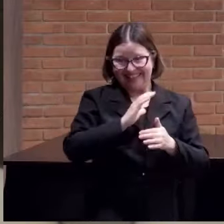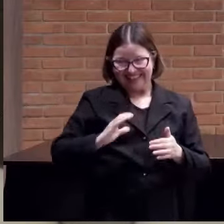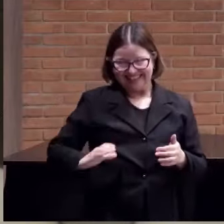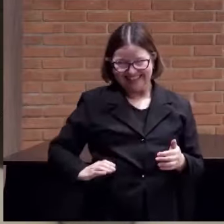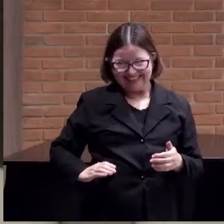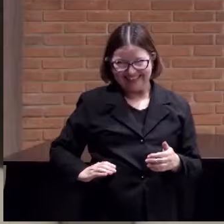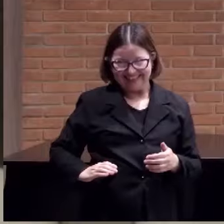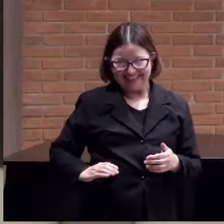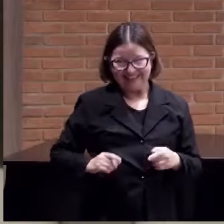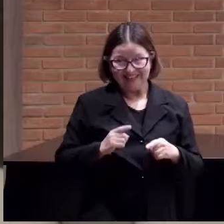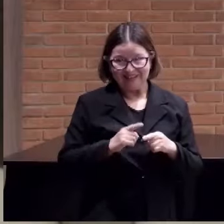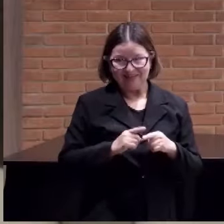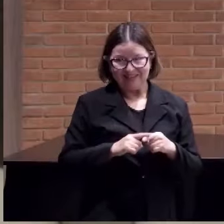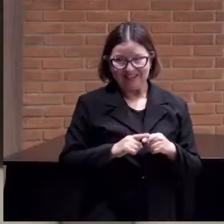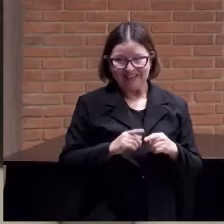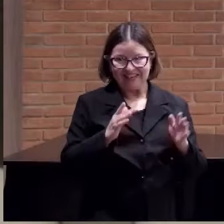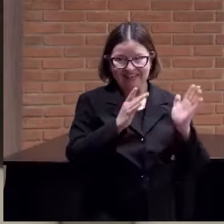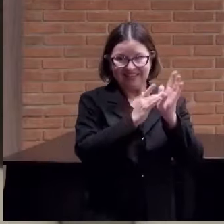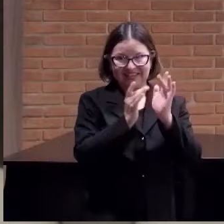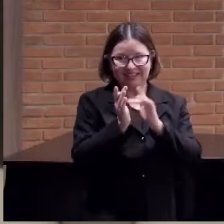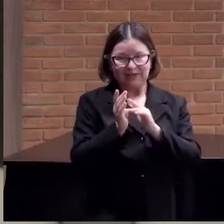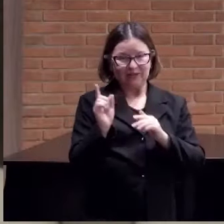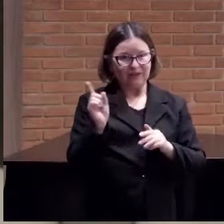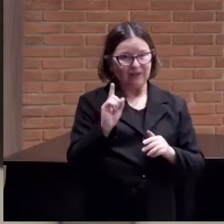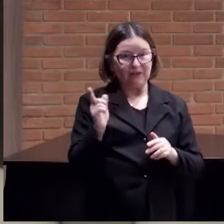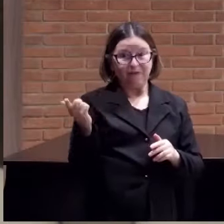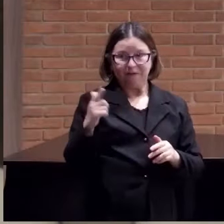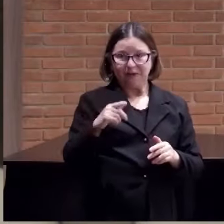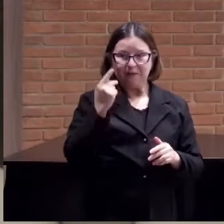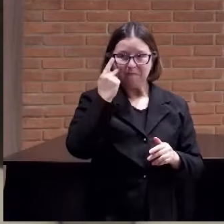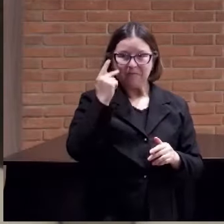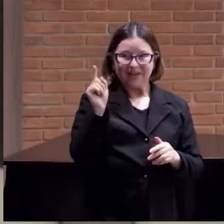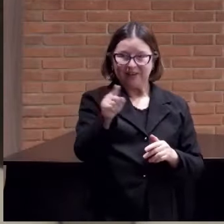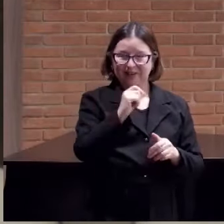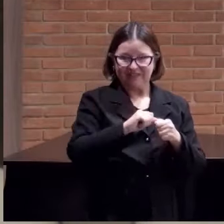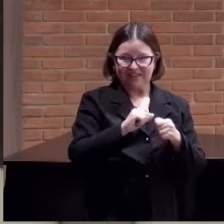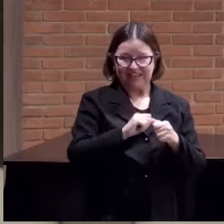Porque ele não veio aqui para fazer de nós católicos,